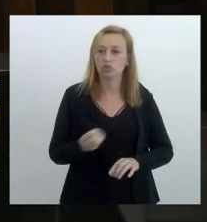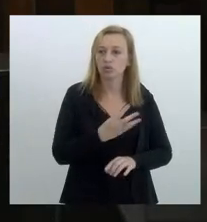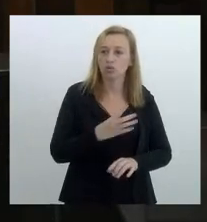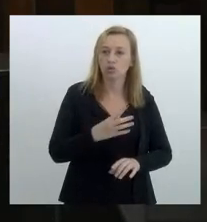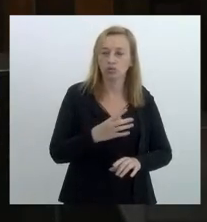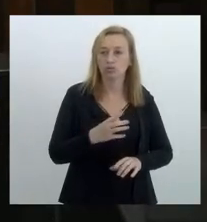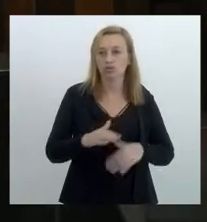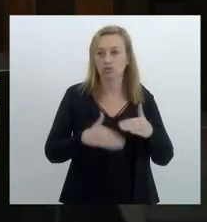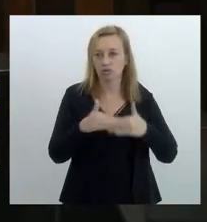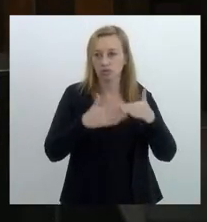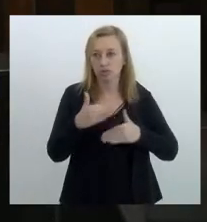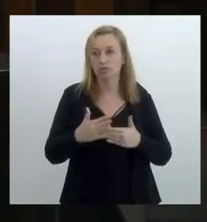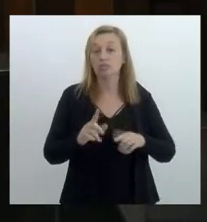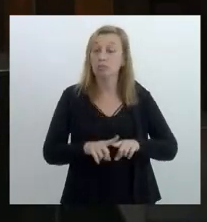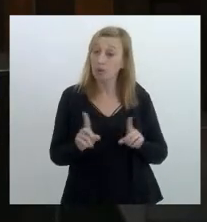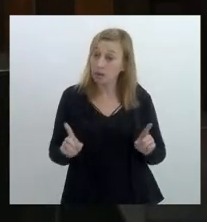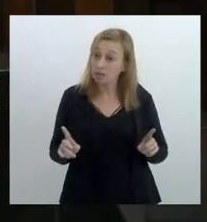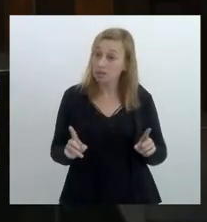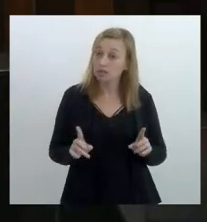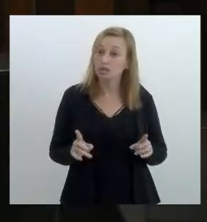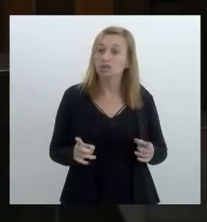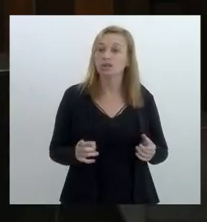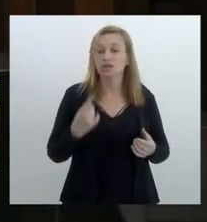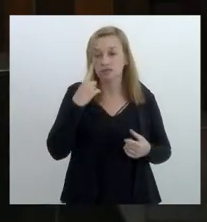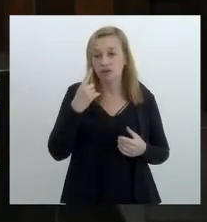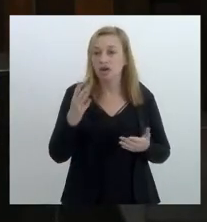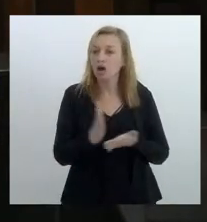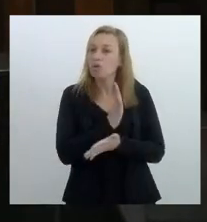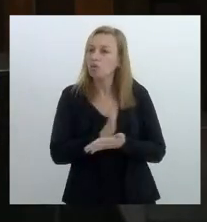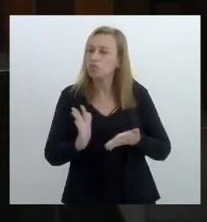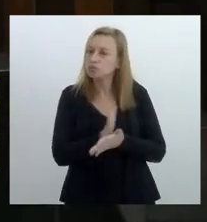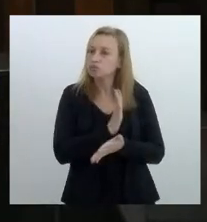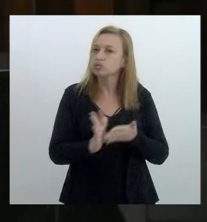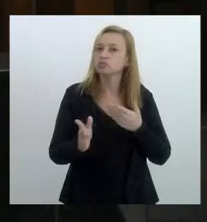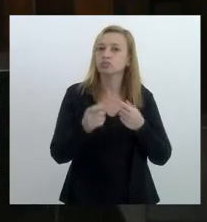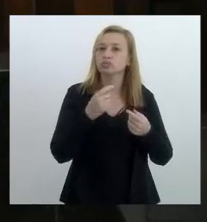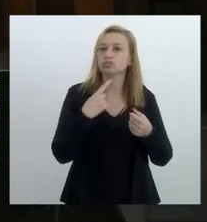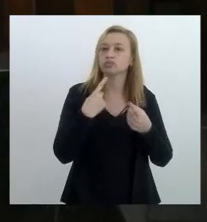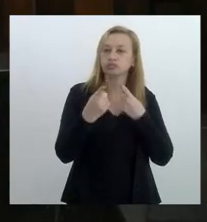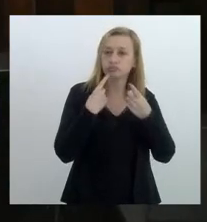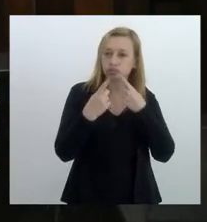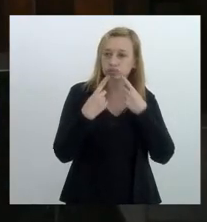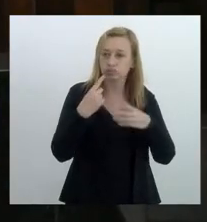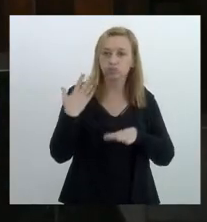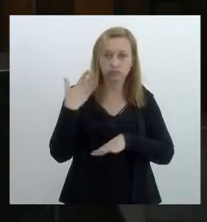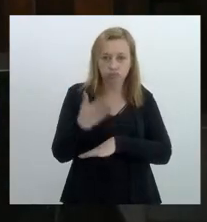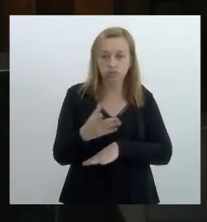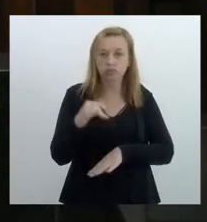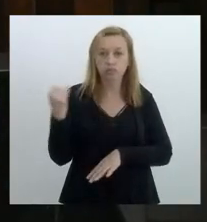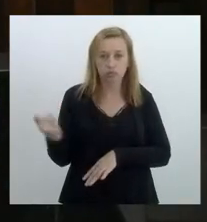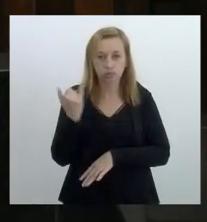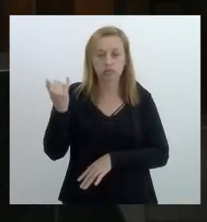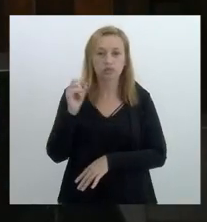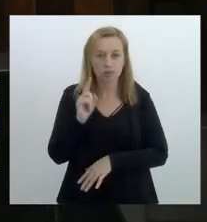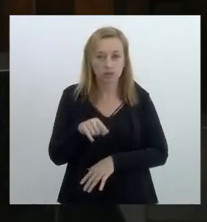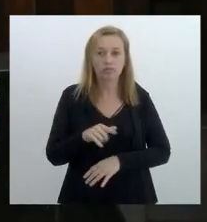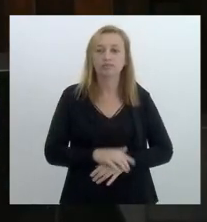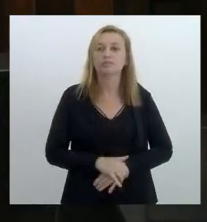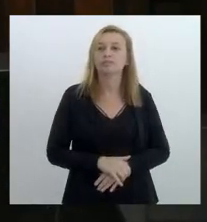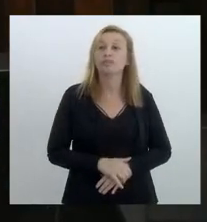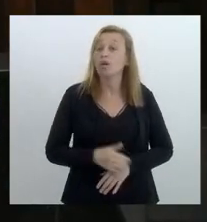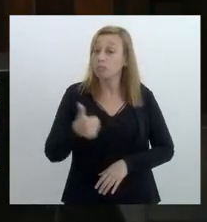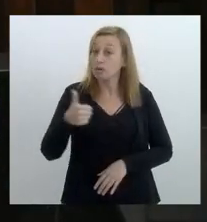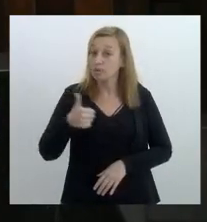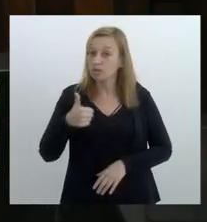desenvolvimento. Mas a gente quer enfrentar alguns debates mais diretamente, que a gente considera muito importante. Em